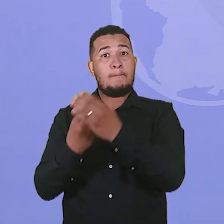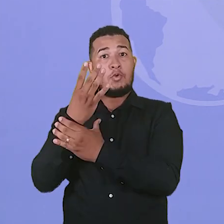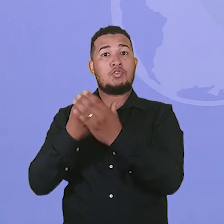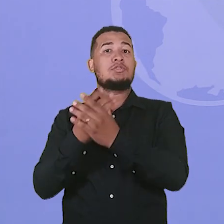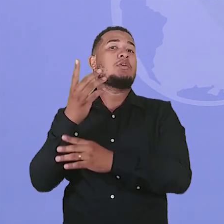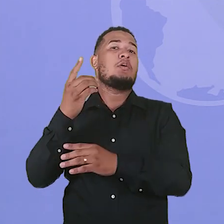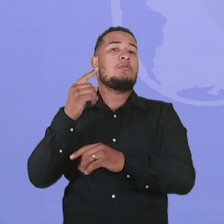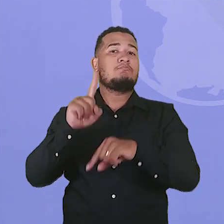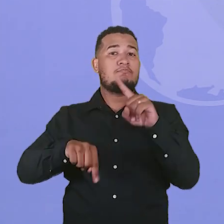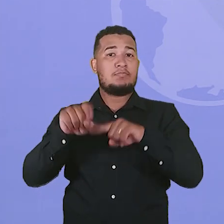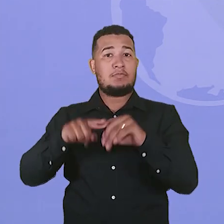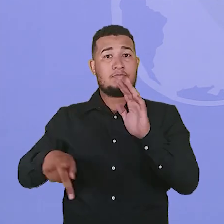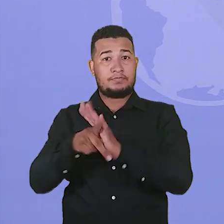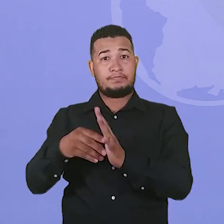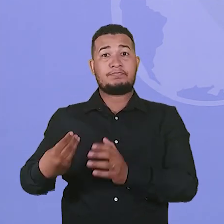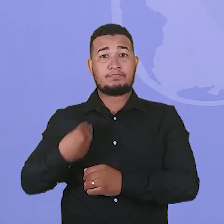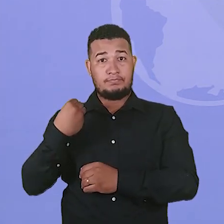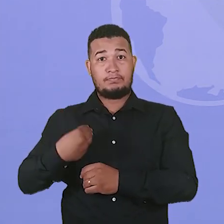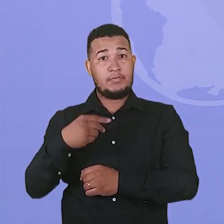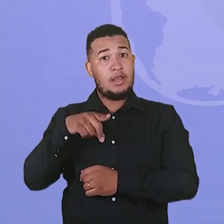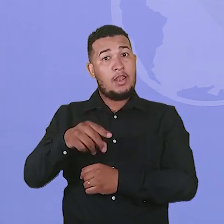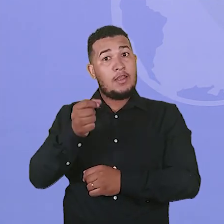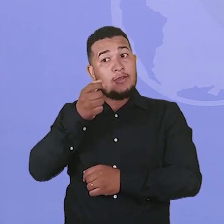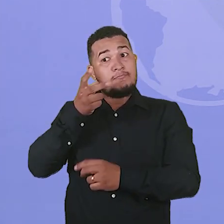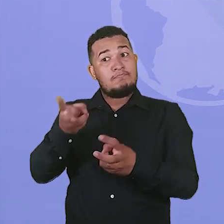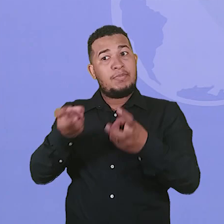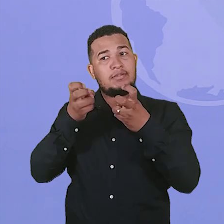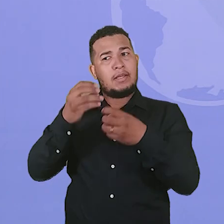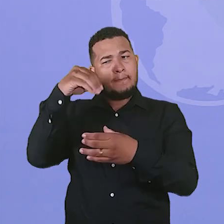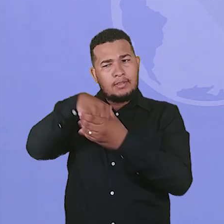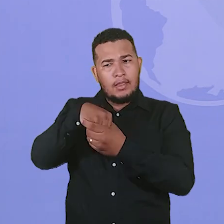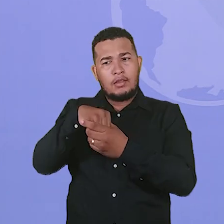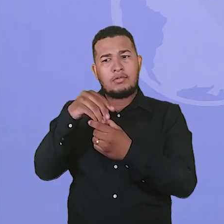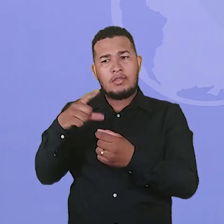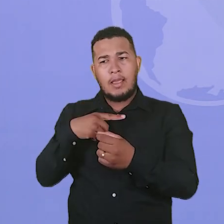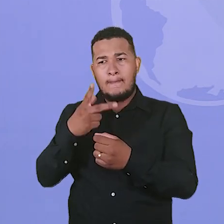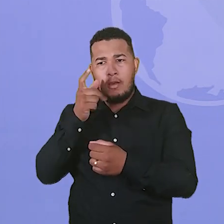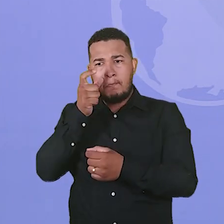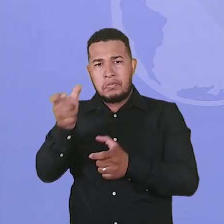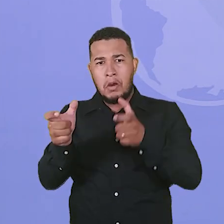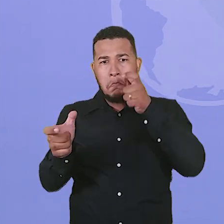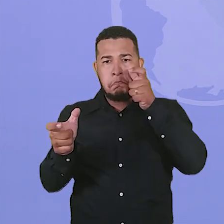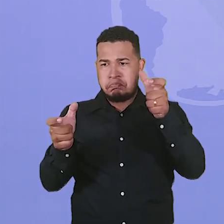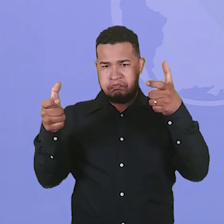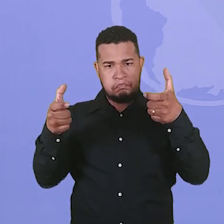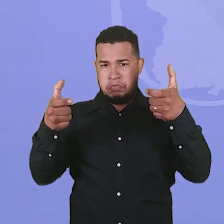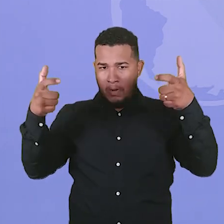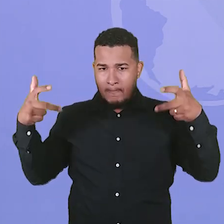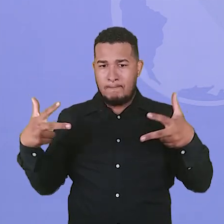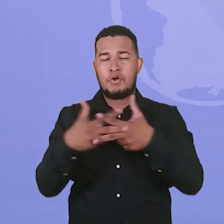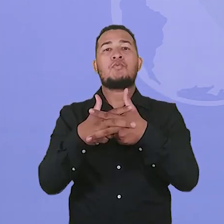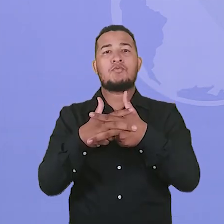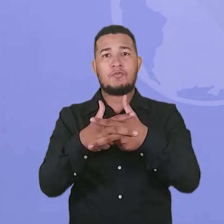produção material da vida. Ele enxerga dentro dessa realidade um conflito de interesses,